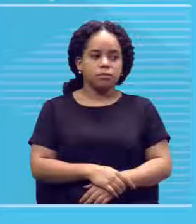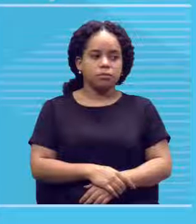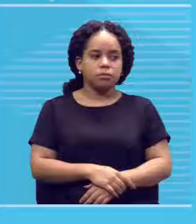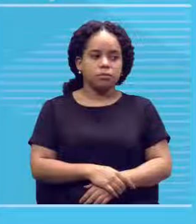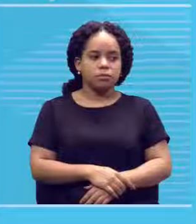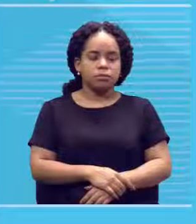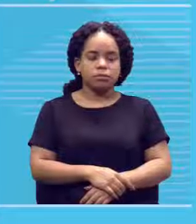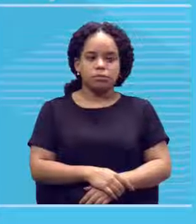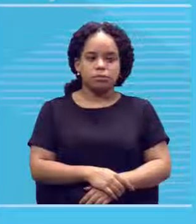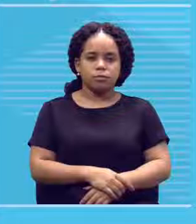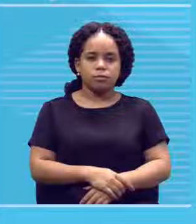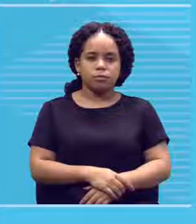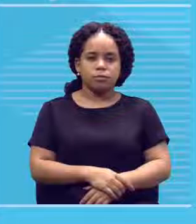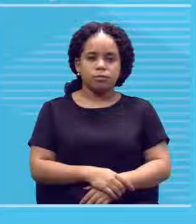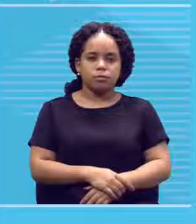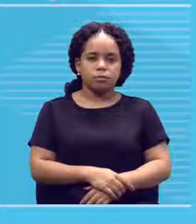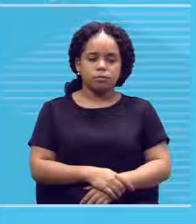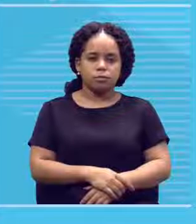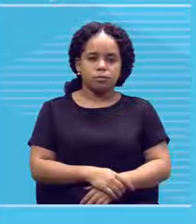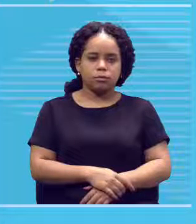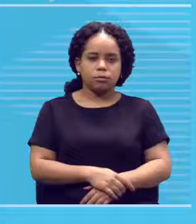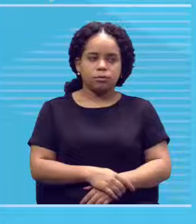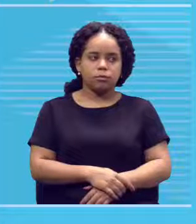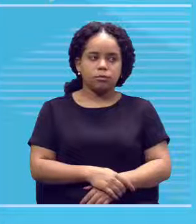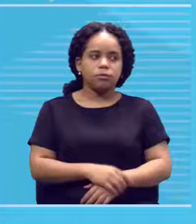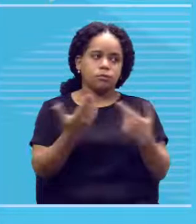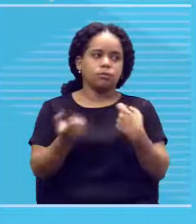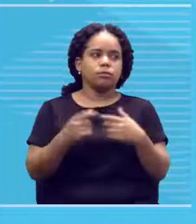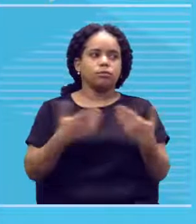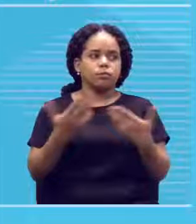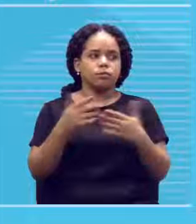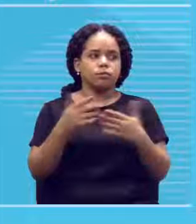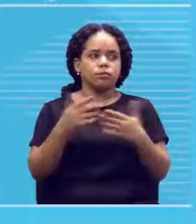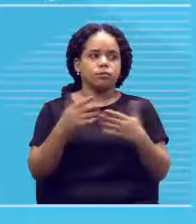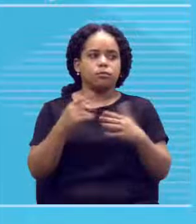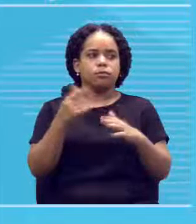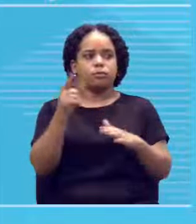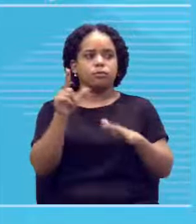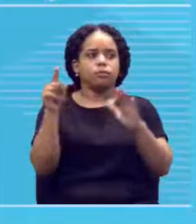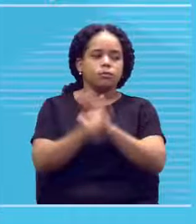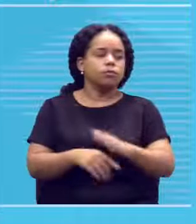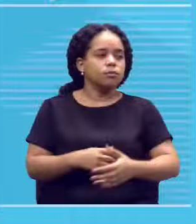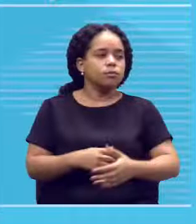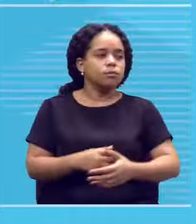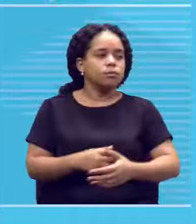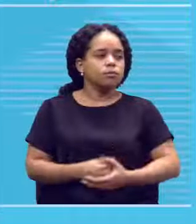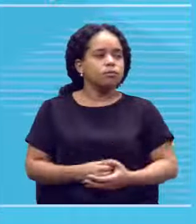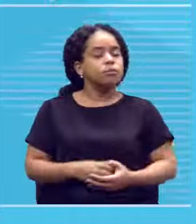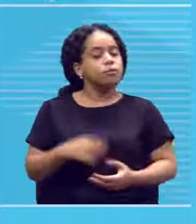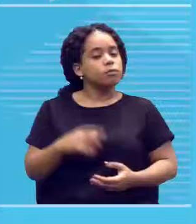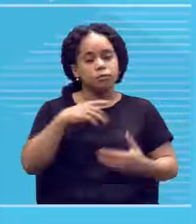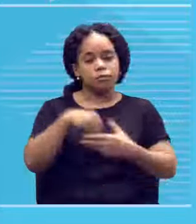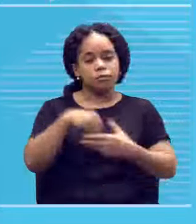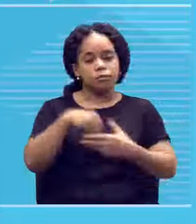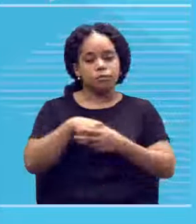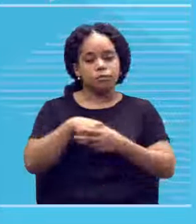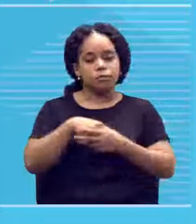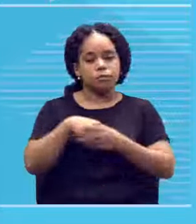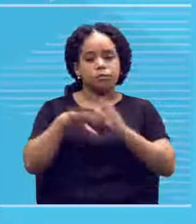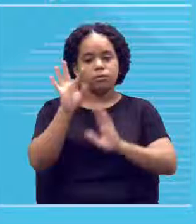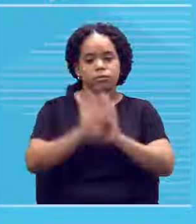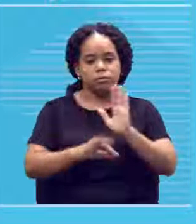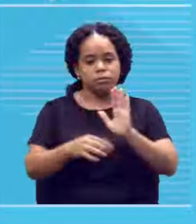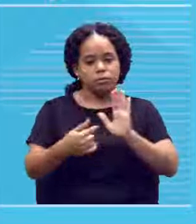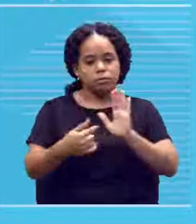a beleza pronto já vou para a próxima questão o quanto texto